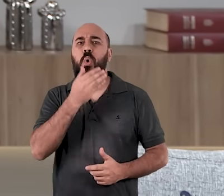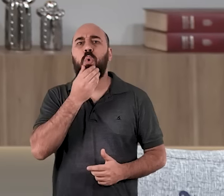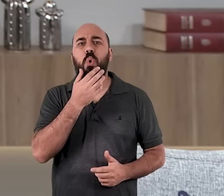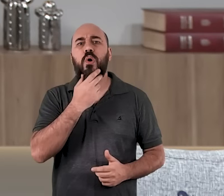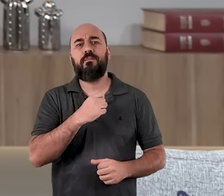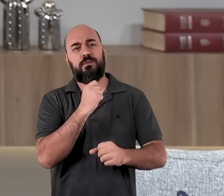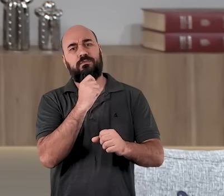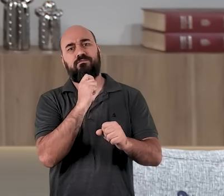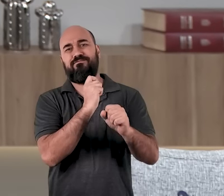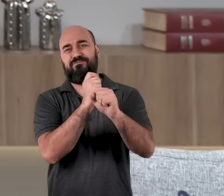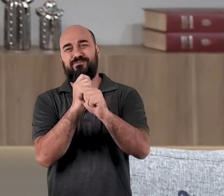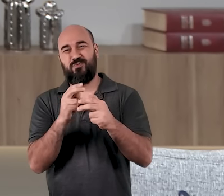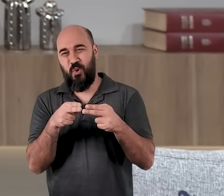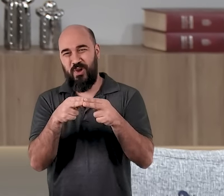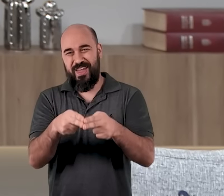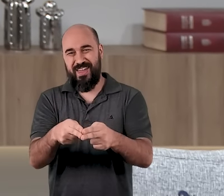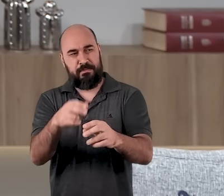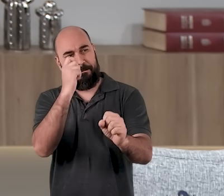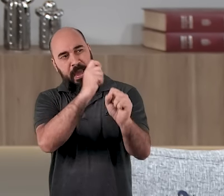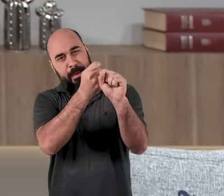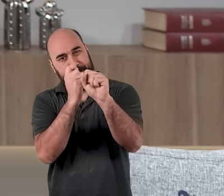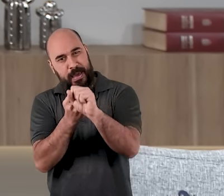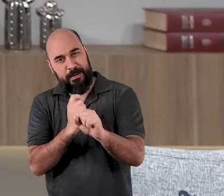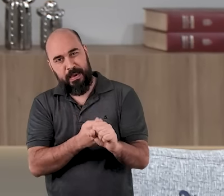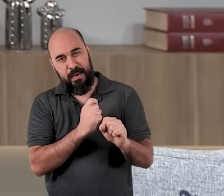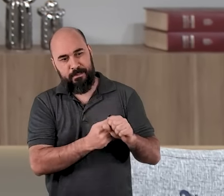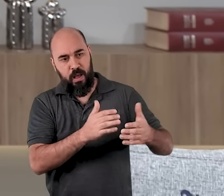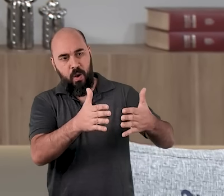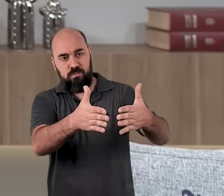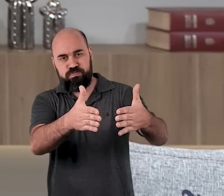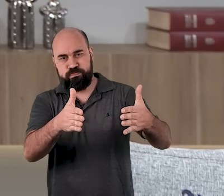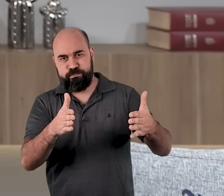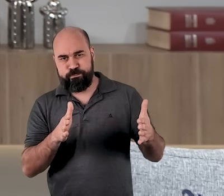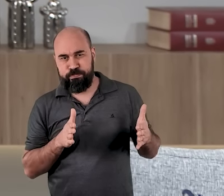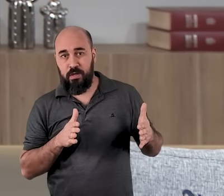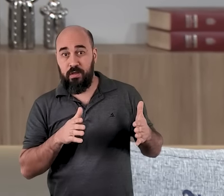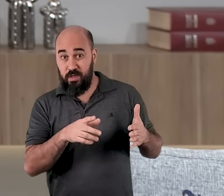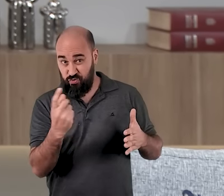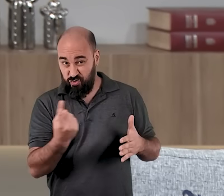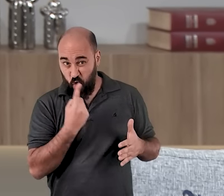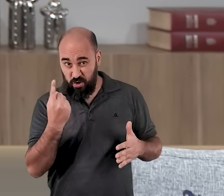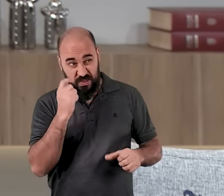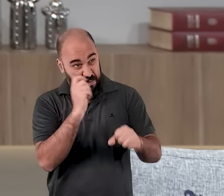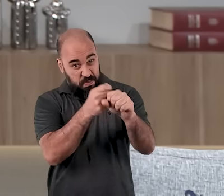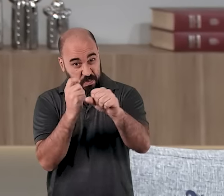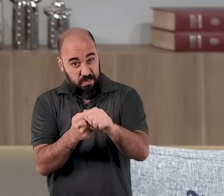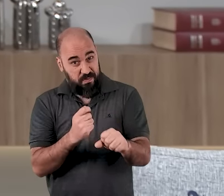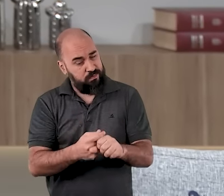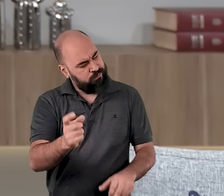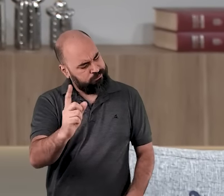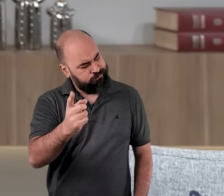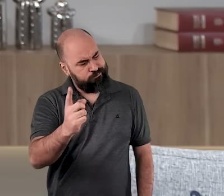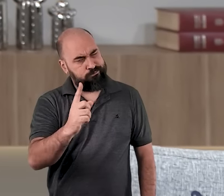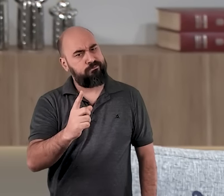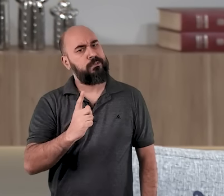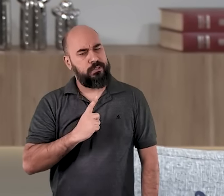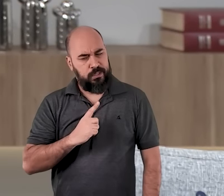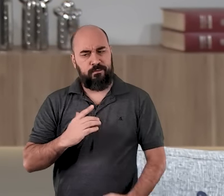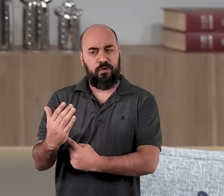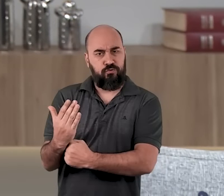Arca de Noé? Noé não construiu aquela grande embarcação sozinho, é óbvio que não. Além da ajuda de